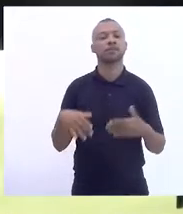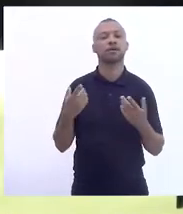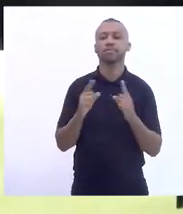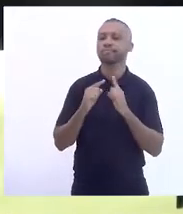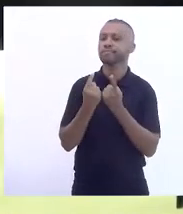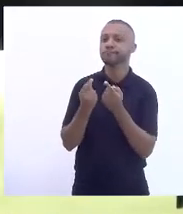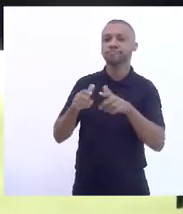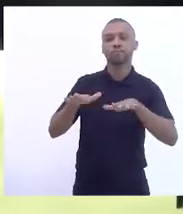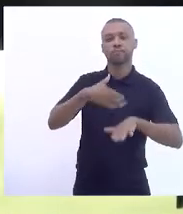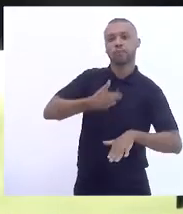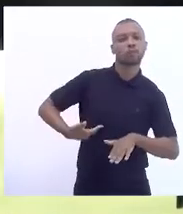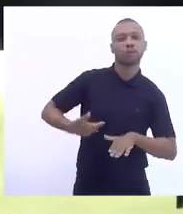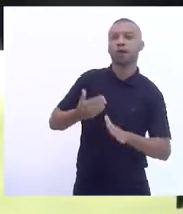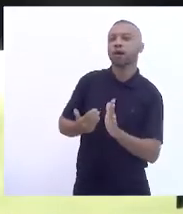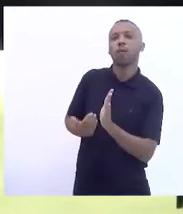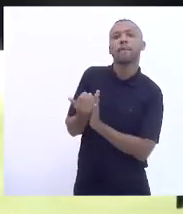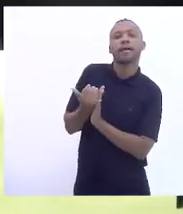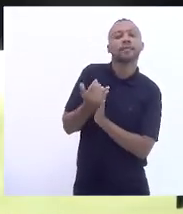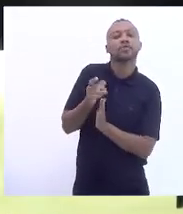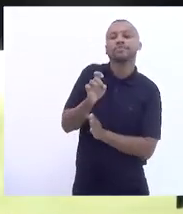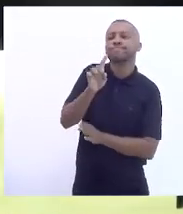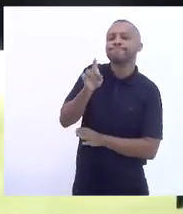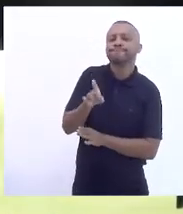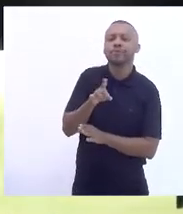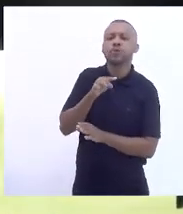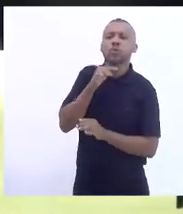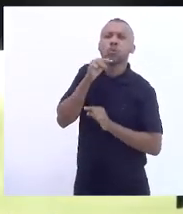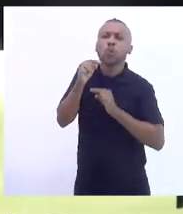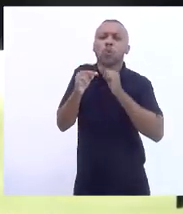ela nasce de uma inquietação